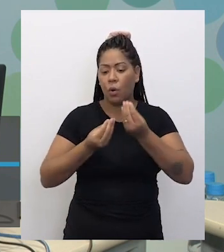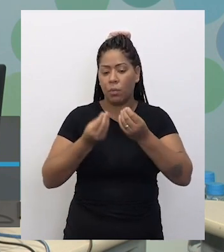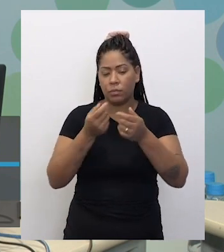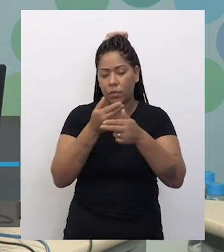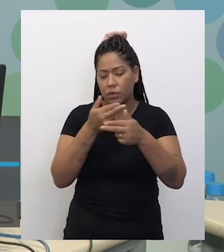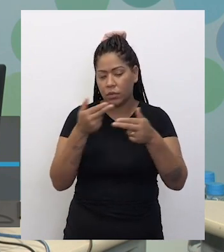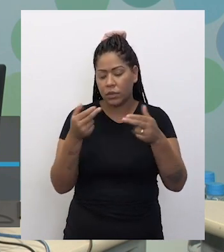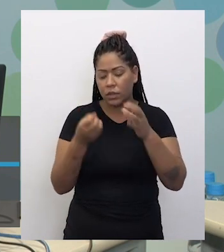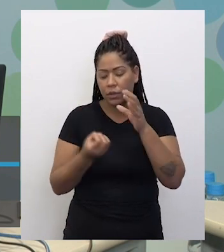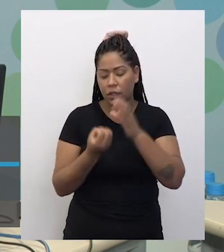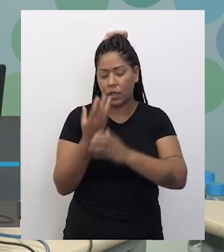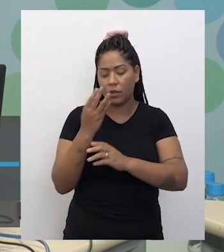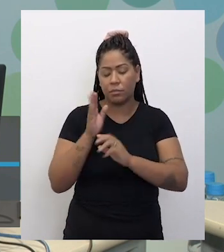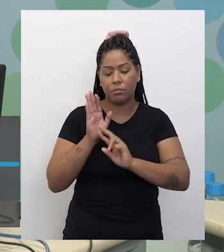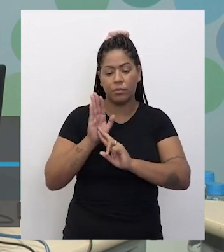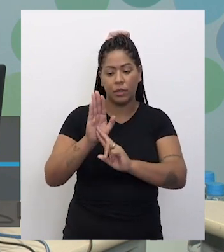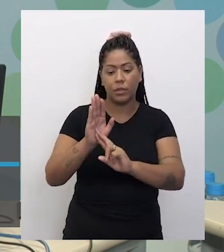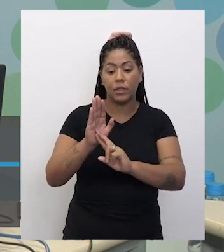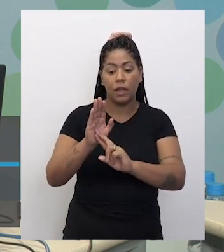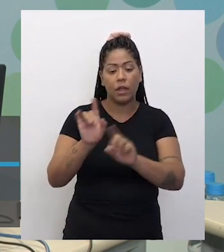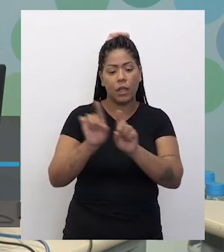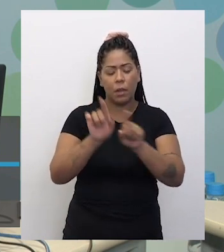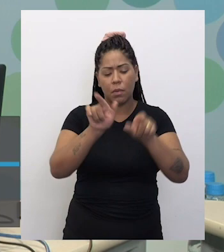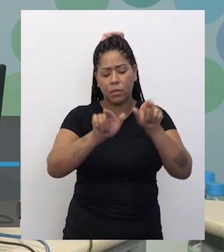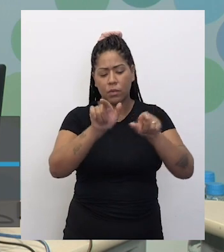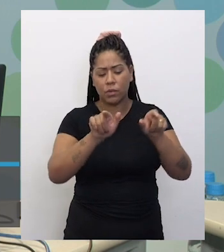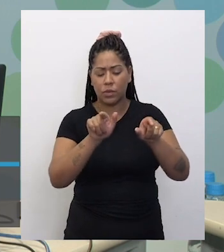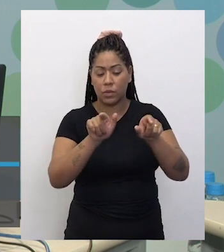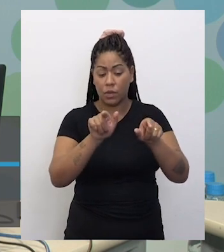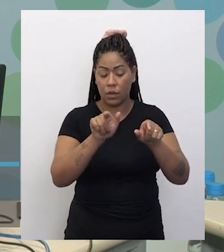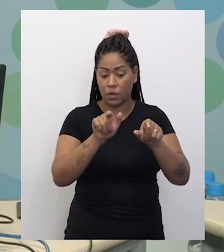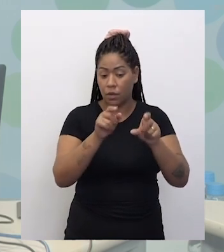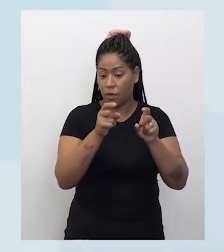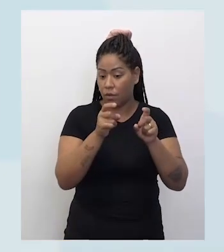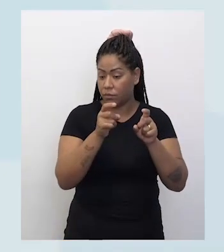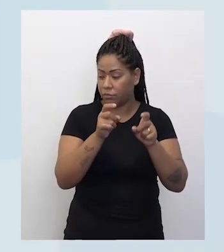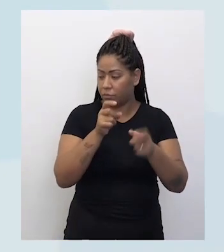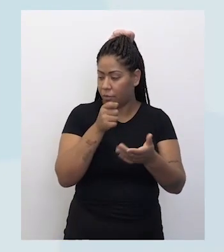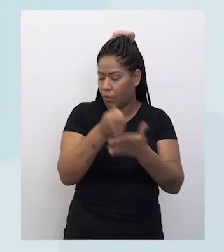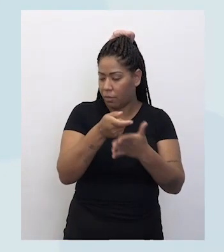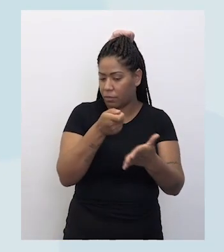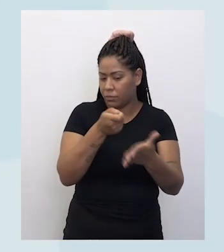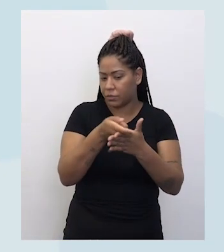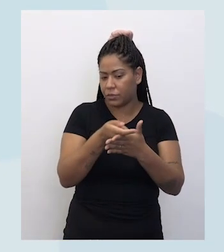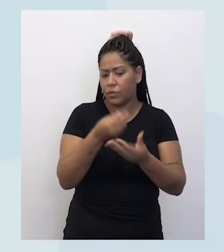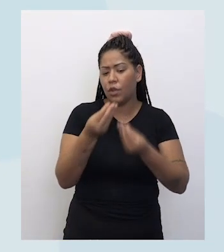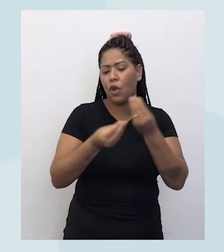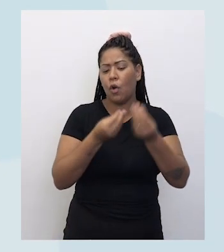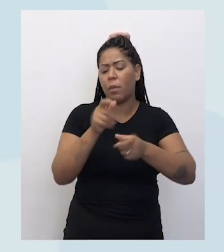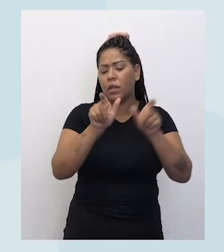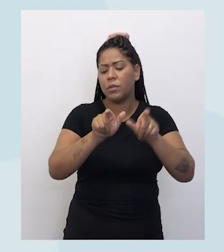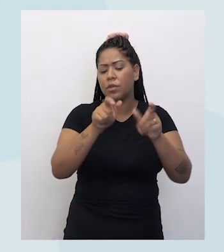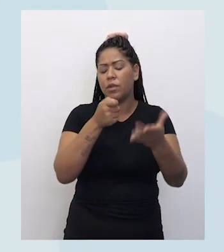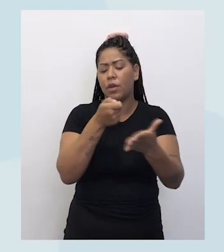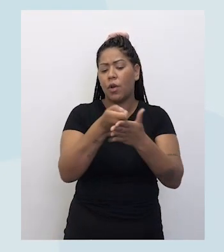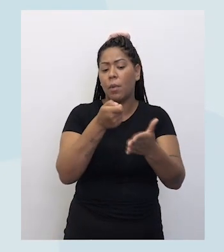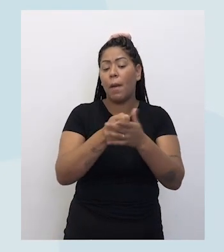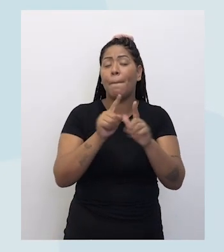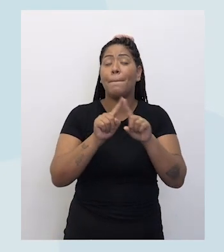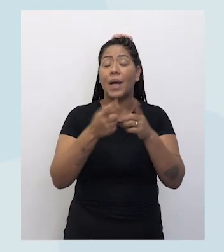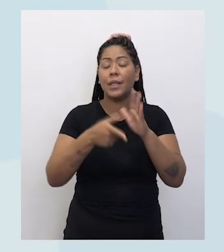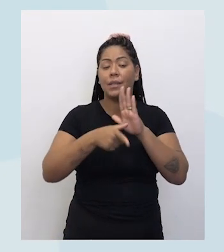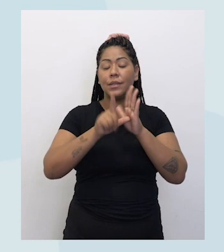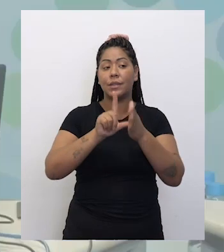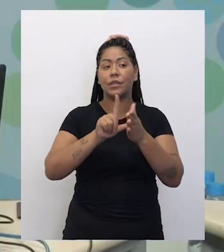produto, né? Faça uma mensagem bem apelativa, capaz de convencer ou persuadir o interlocutor a comprá-lo. Não se esqueça de dar um bom nome